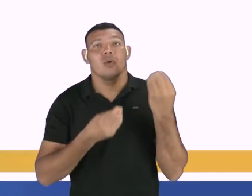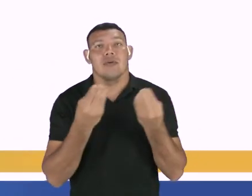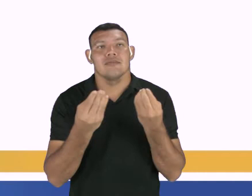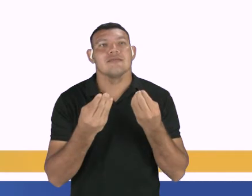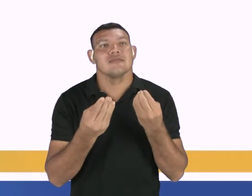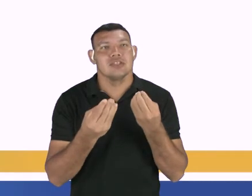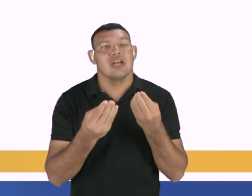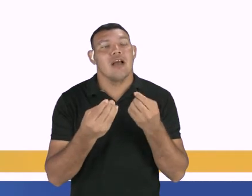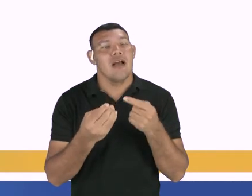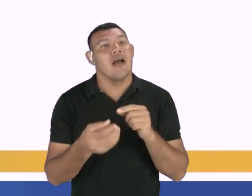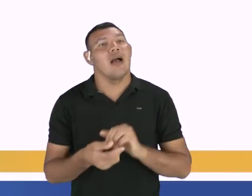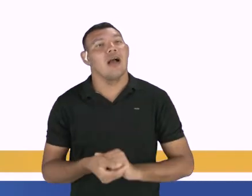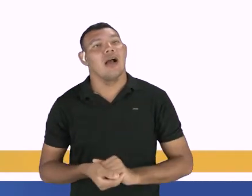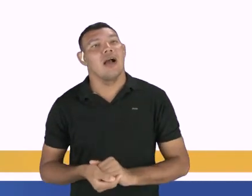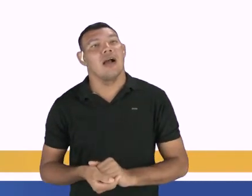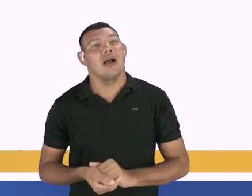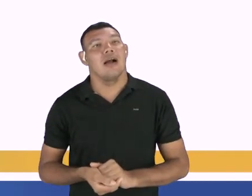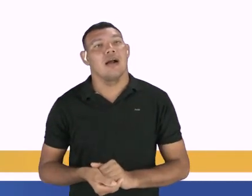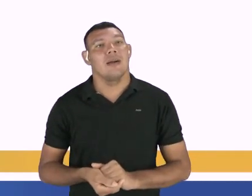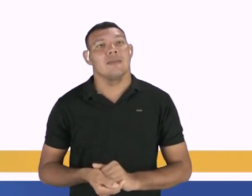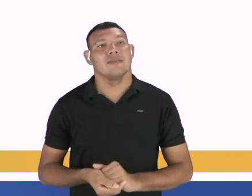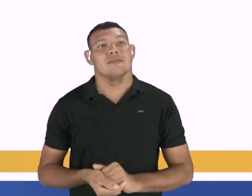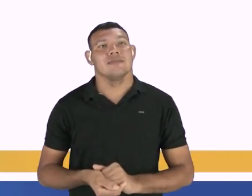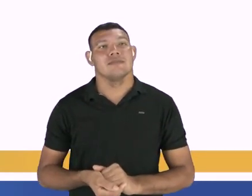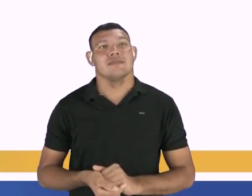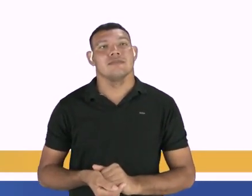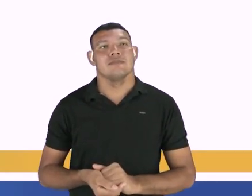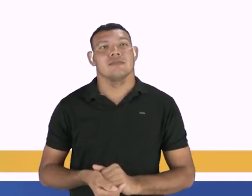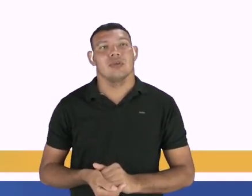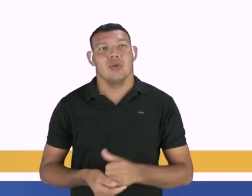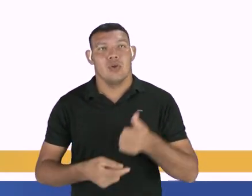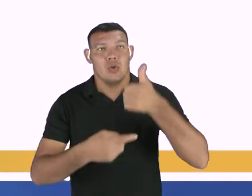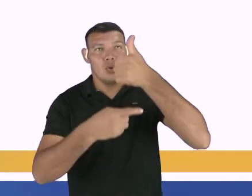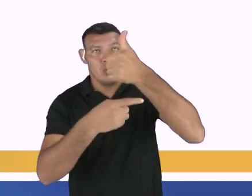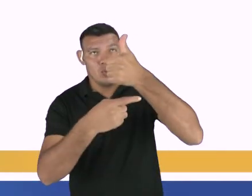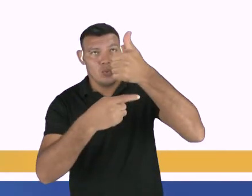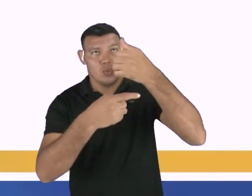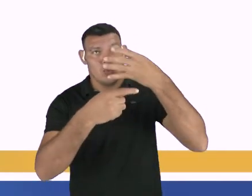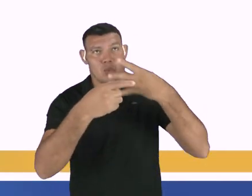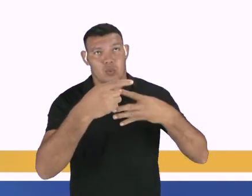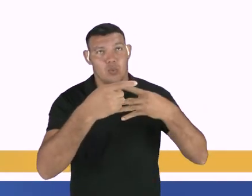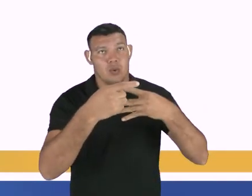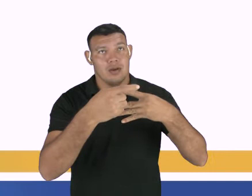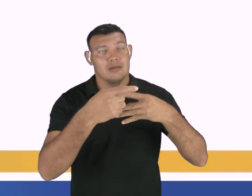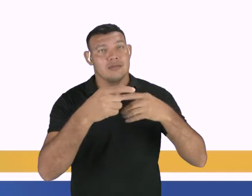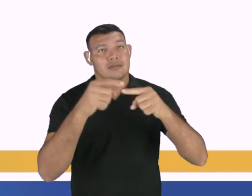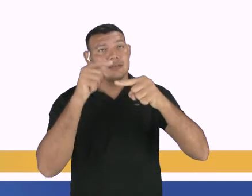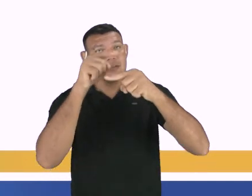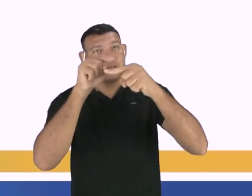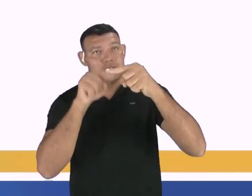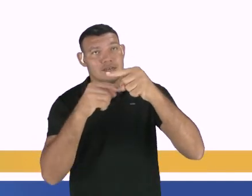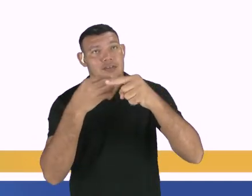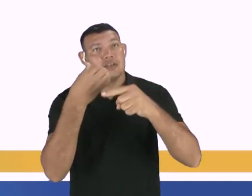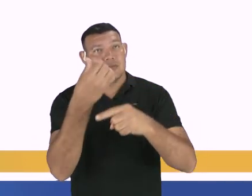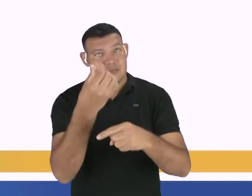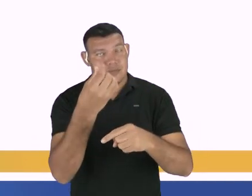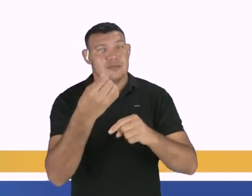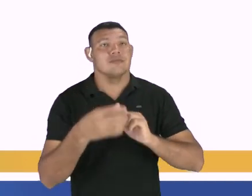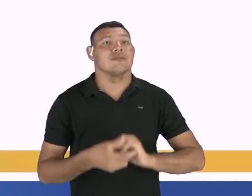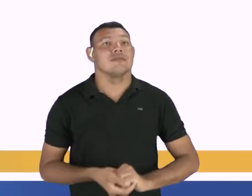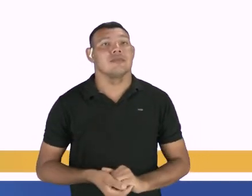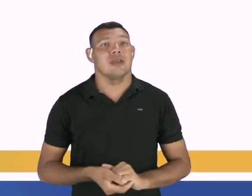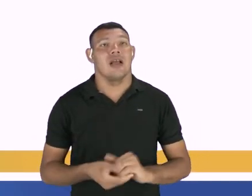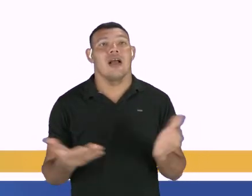6. Então, eu tenho lá 1/4 dividido por 6. Aí, nesse caso, eu vou aplicar aquela regra da divisão